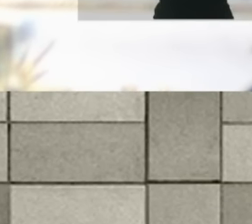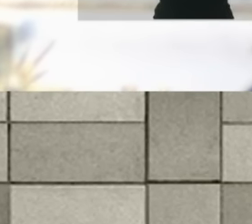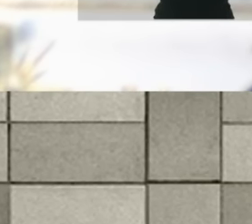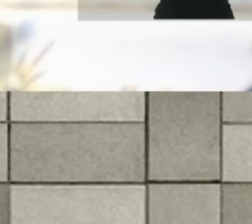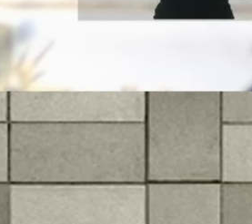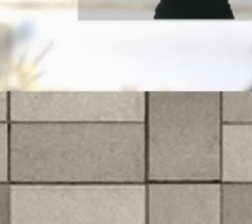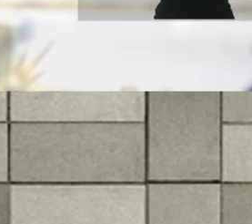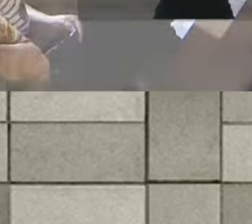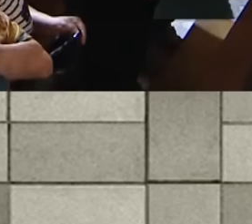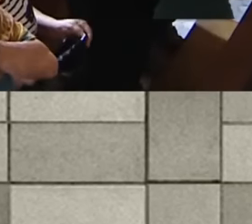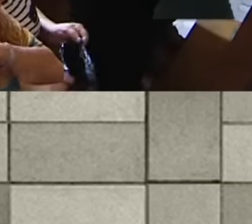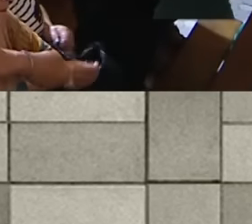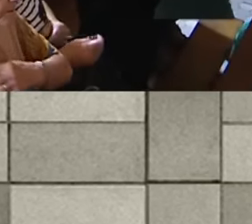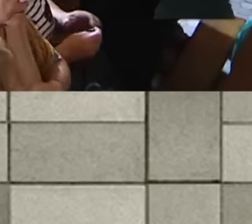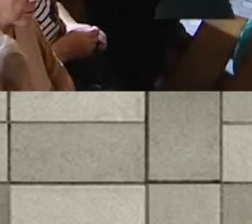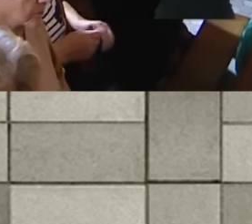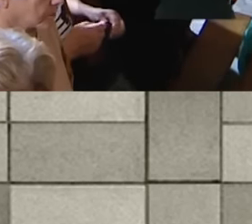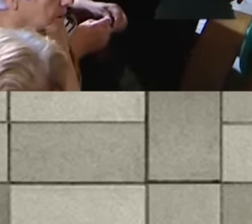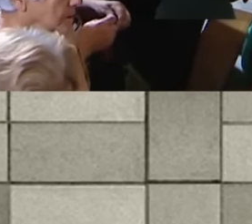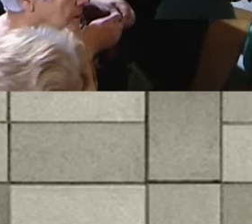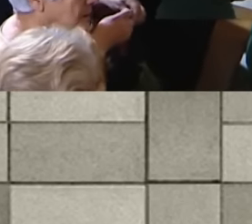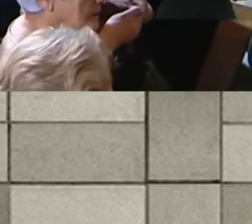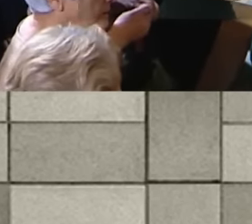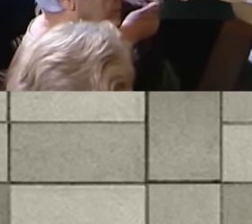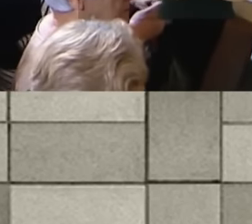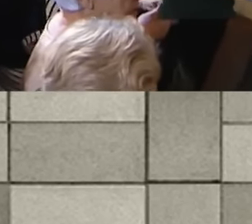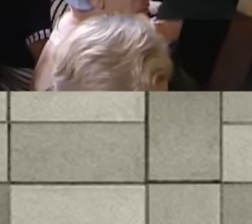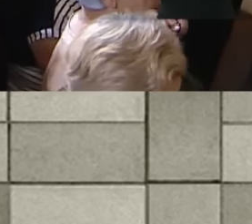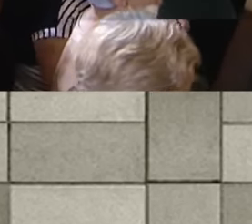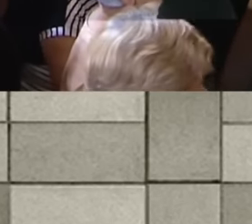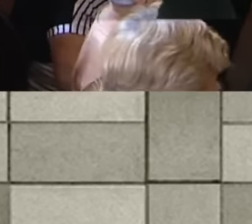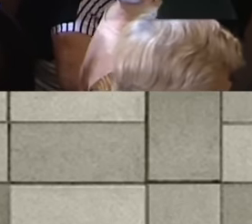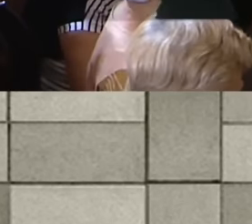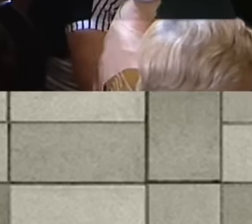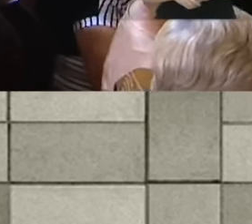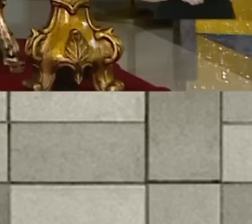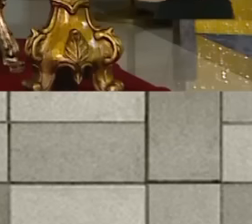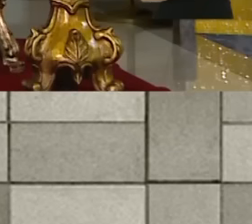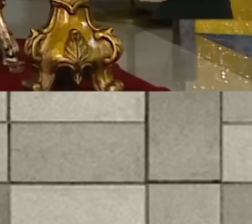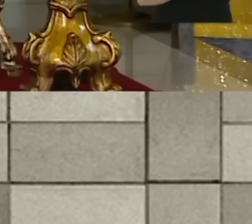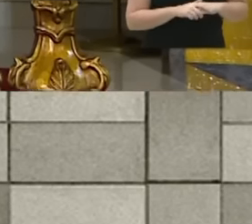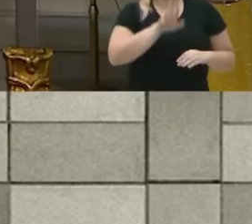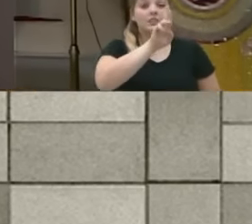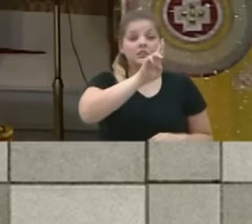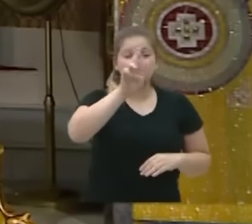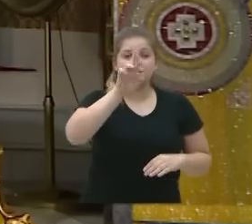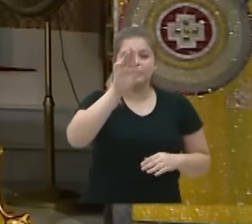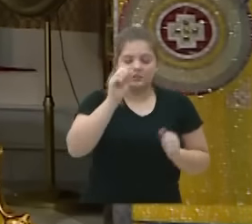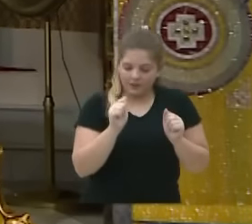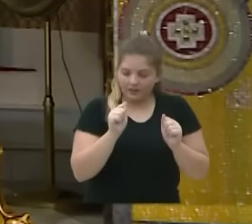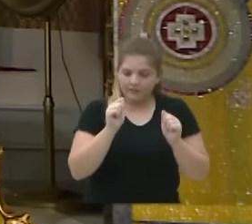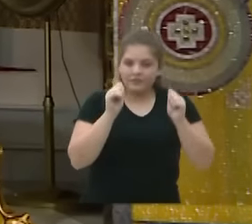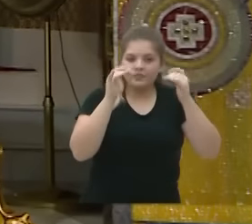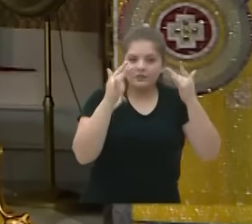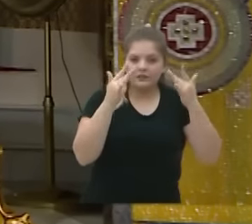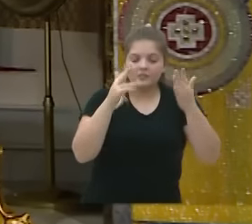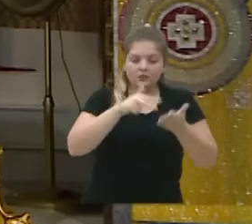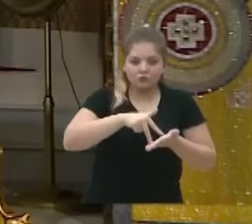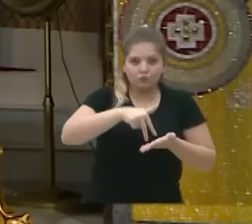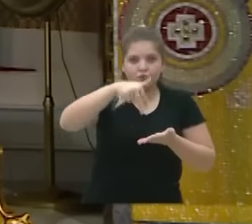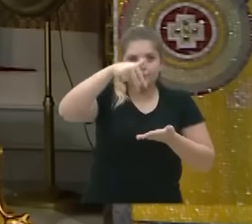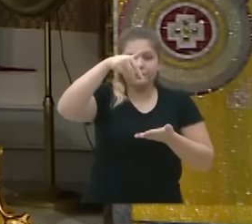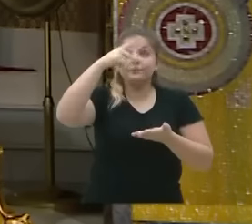glória do seu nome, para o nosso bem e de toda a sua santa igreja. Senhor, na festa da venerável ascensão